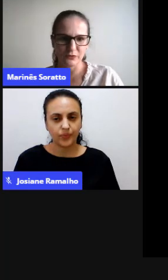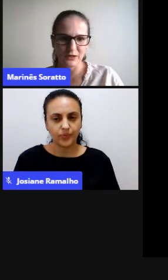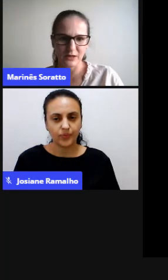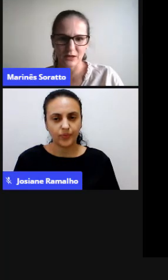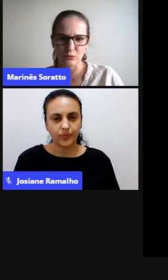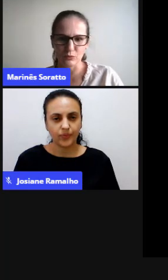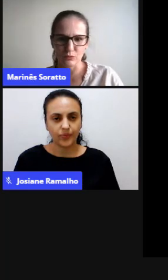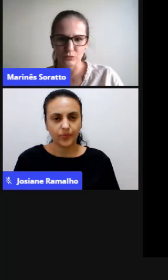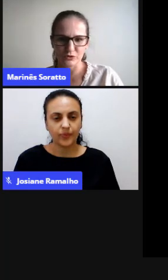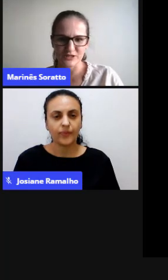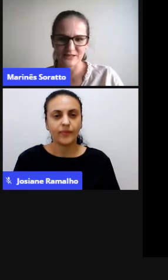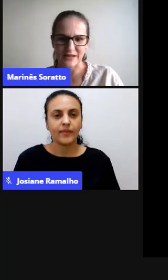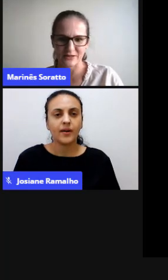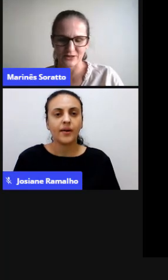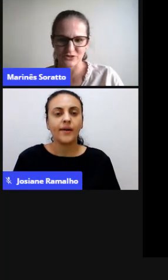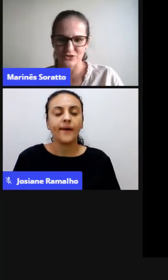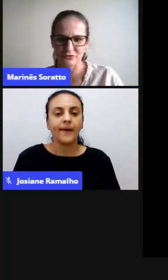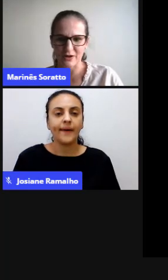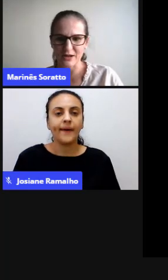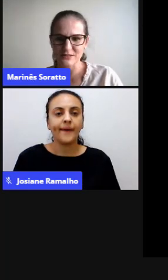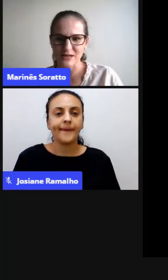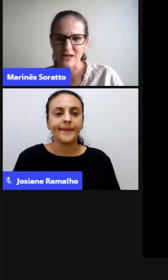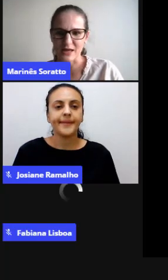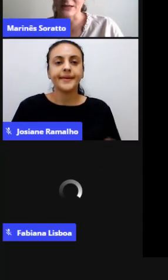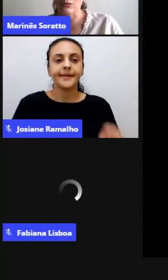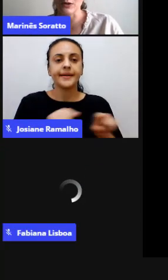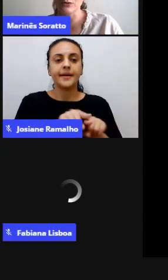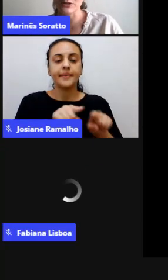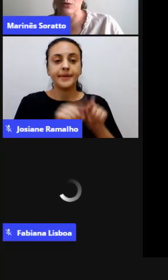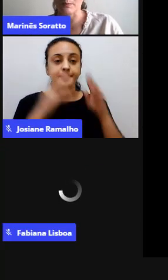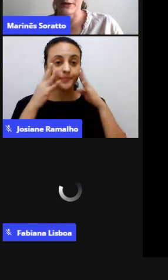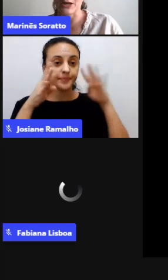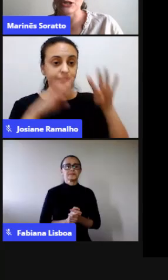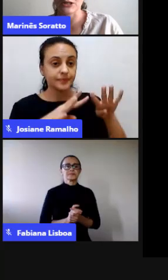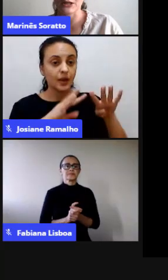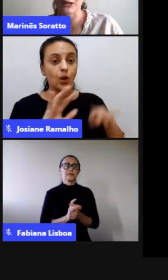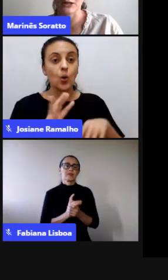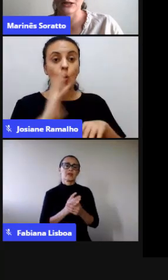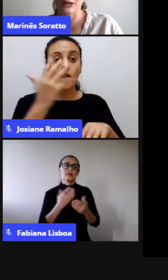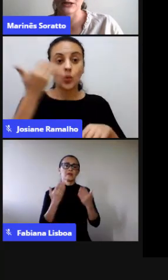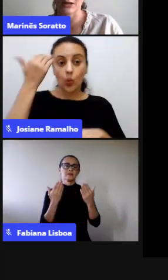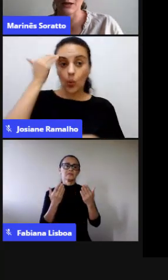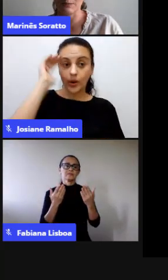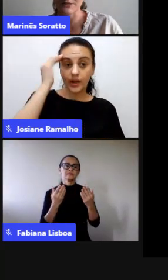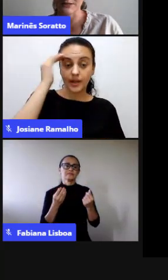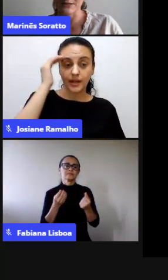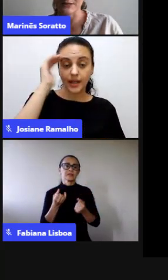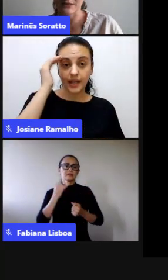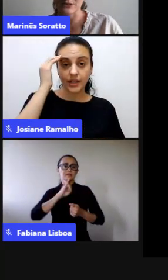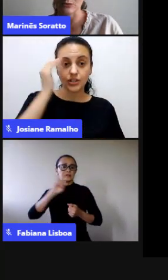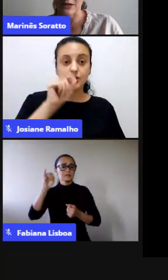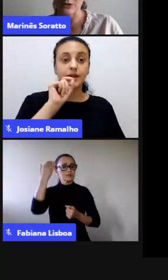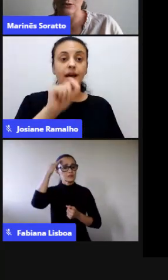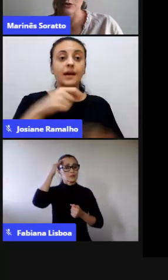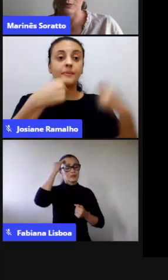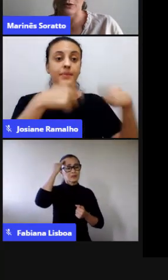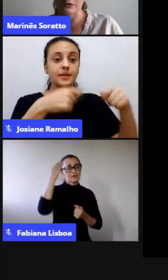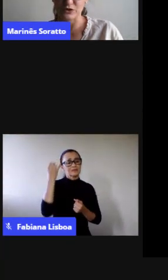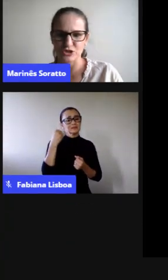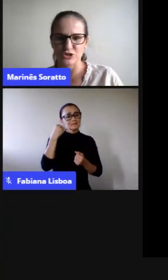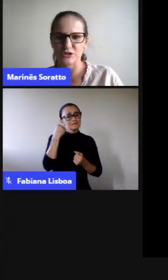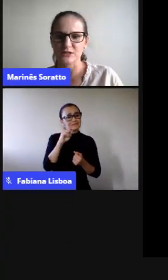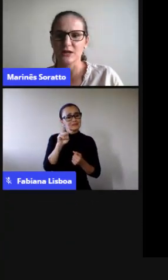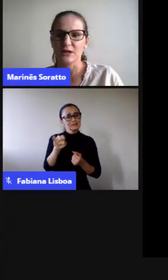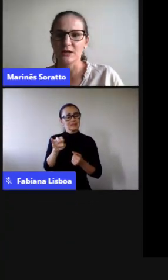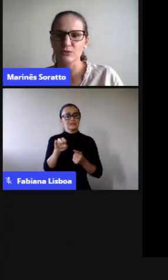Então, e por fim, né, um outro destaque que a gente faz é que quando se compreende que quem precisa estudar sobre os